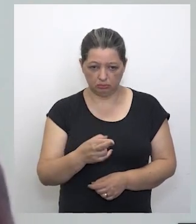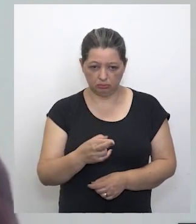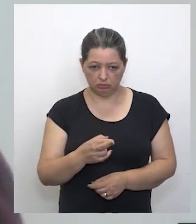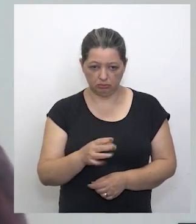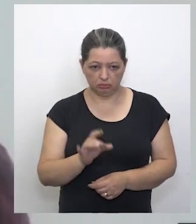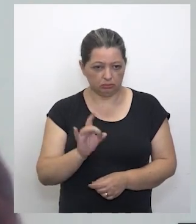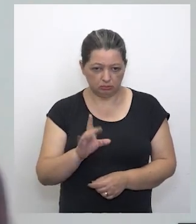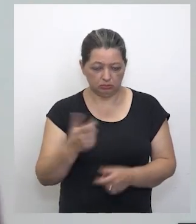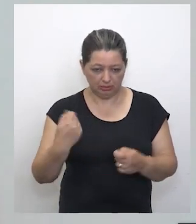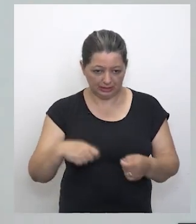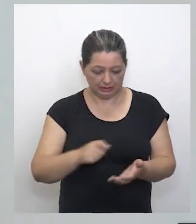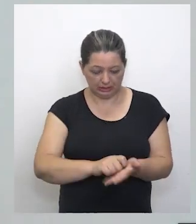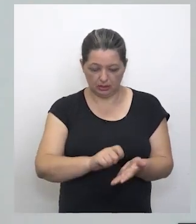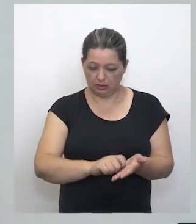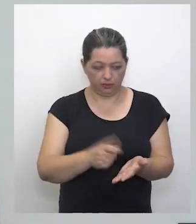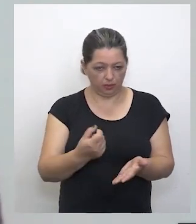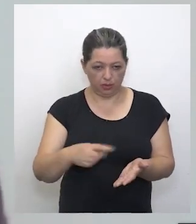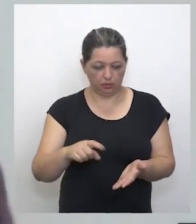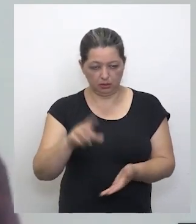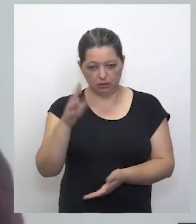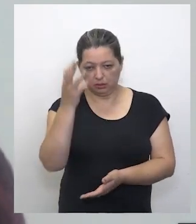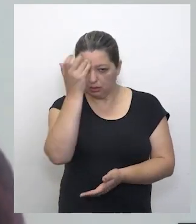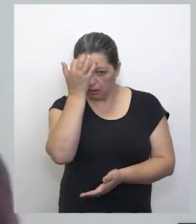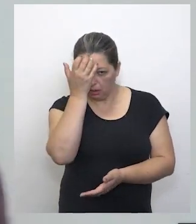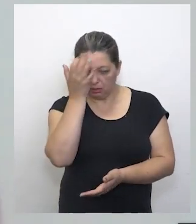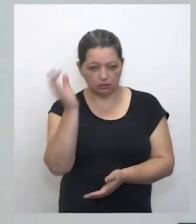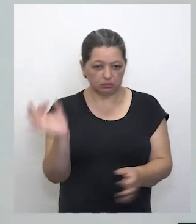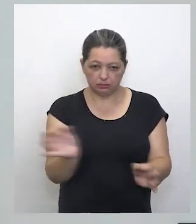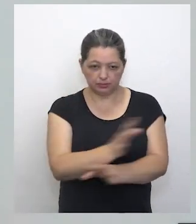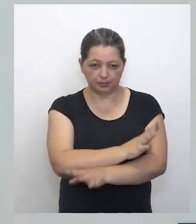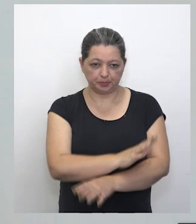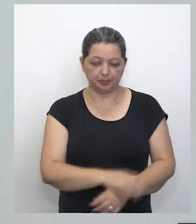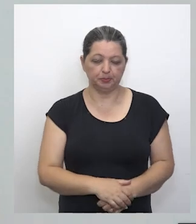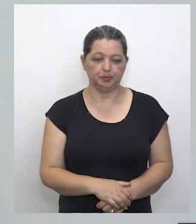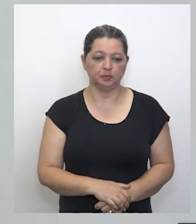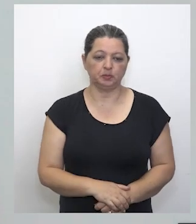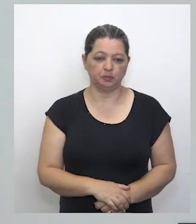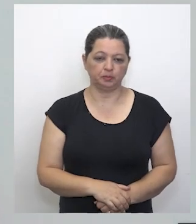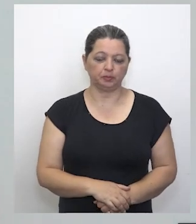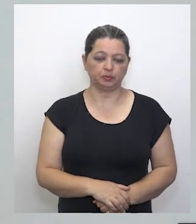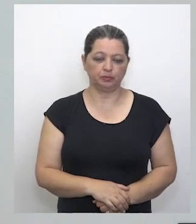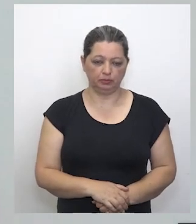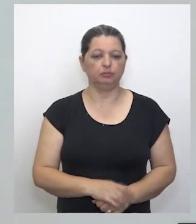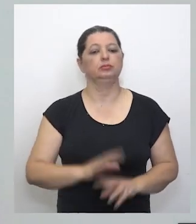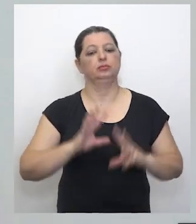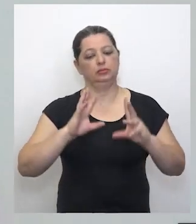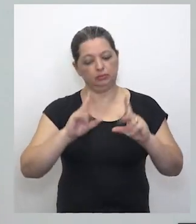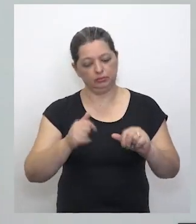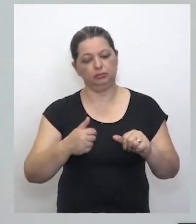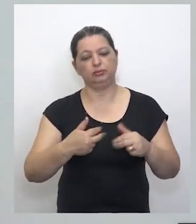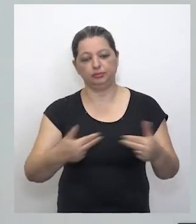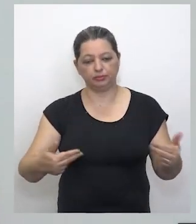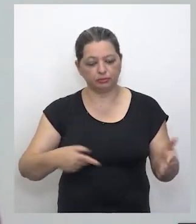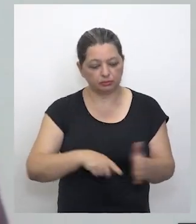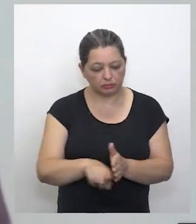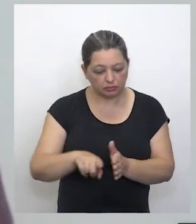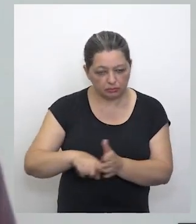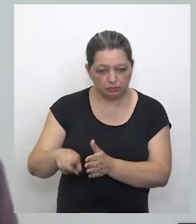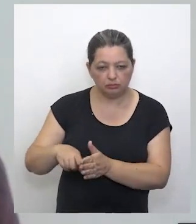por escrito? Então, é importante a gente trazer todas essas questões para as crianças, né? Levantar